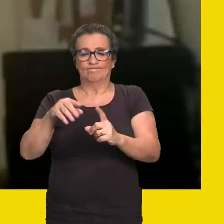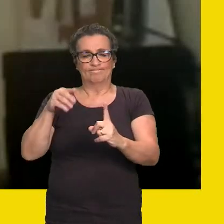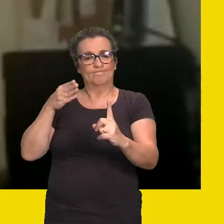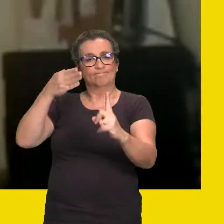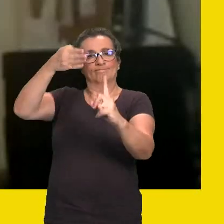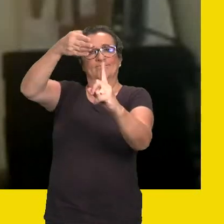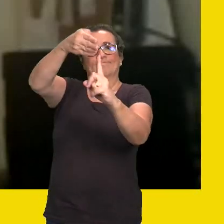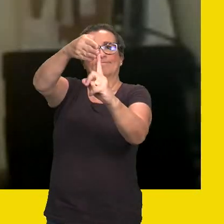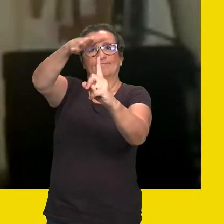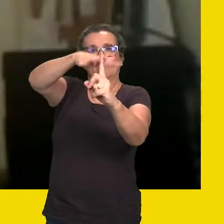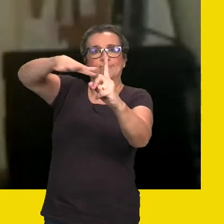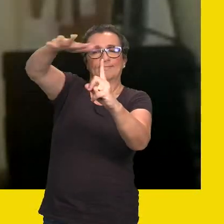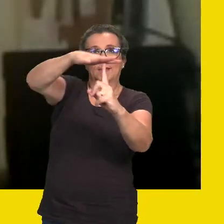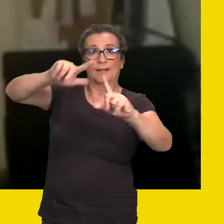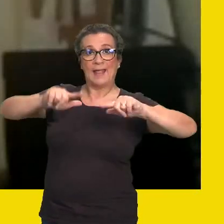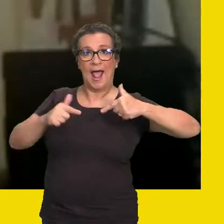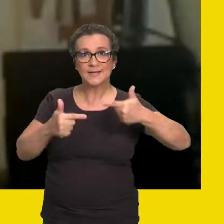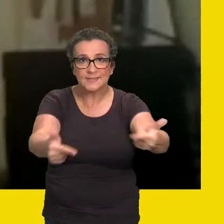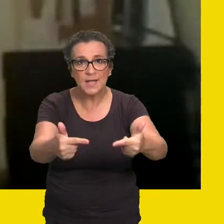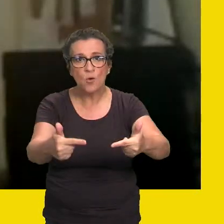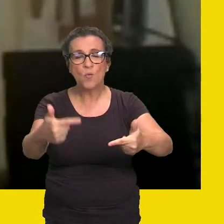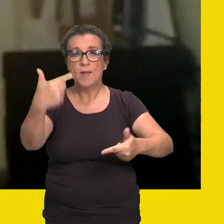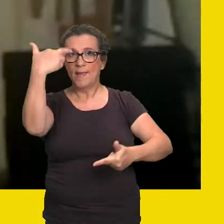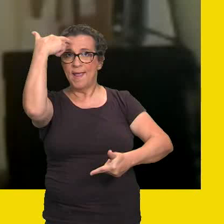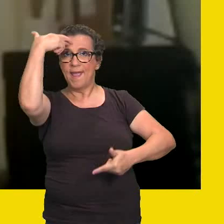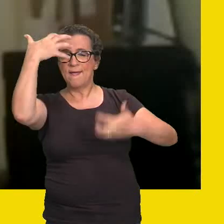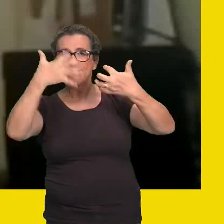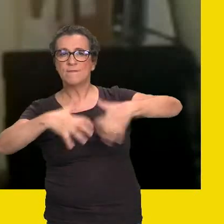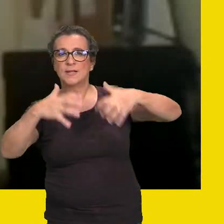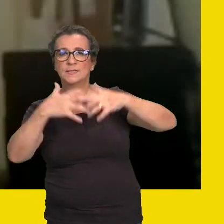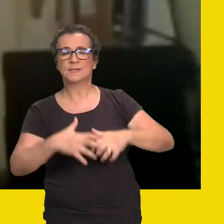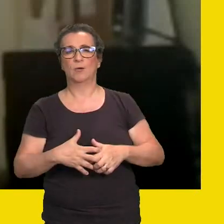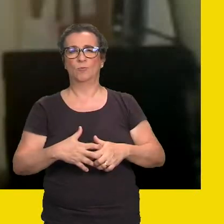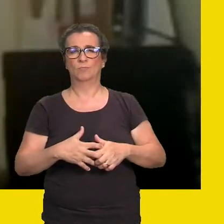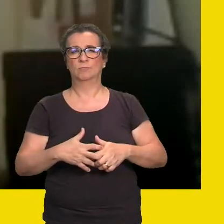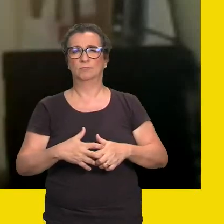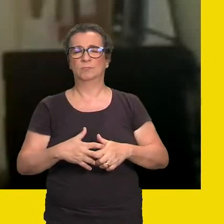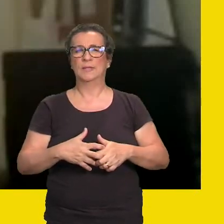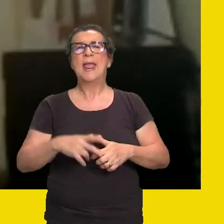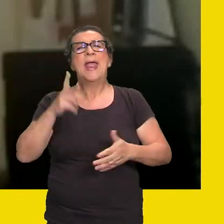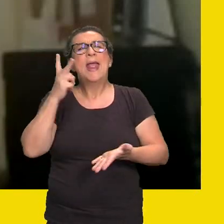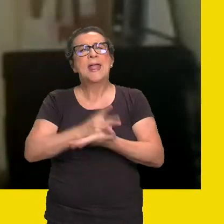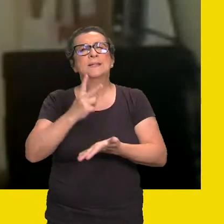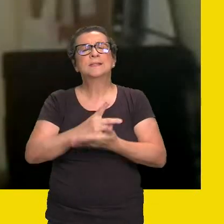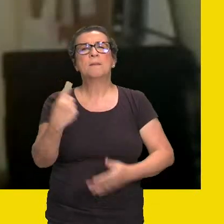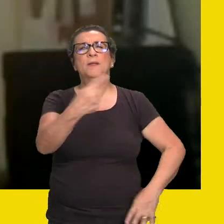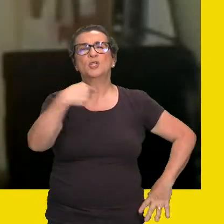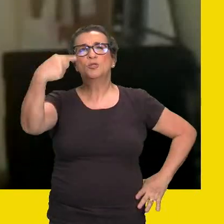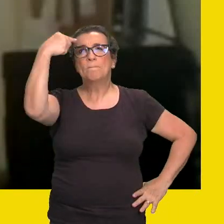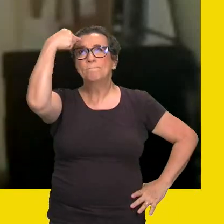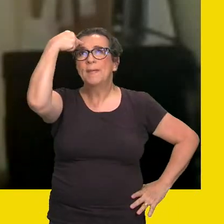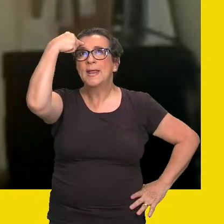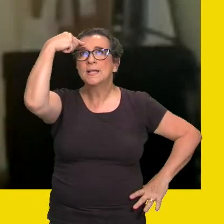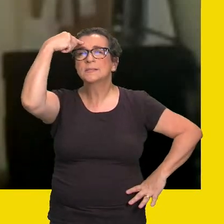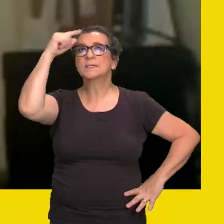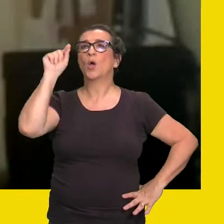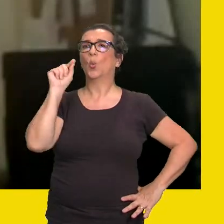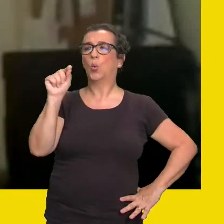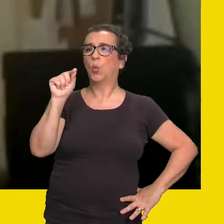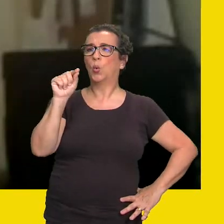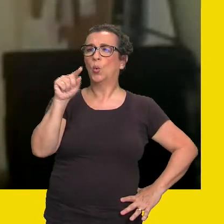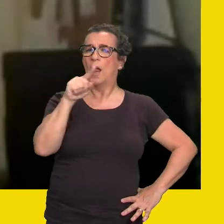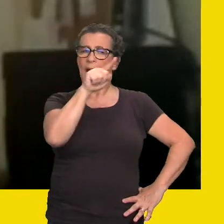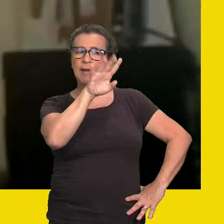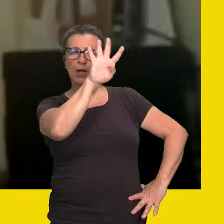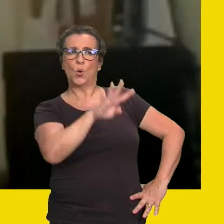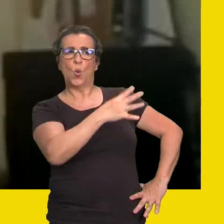da reflexão. É a gente ter sempre em mente que aquela BNCC, que aquele